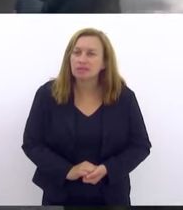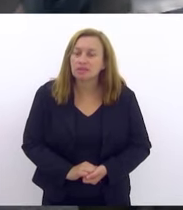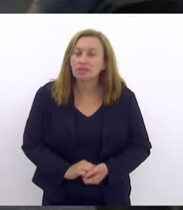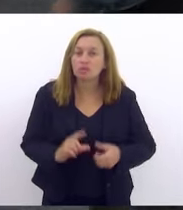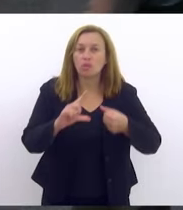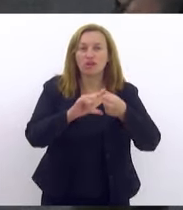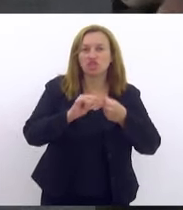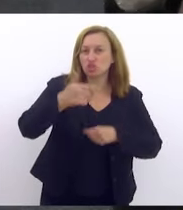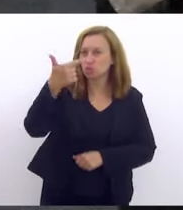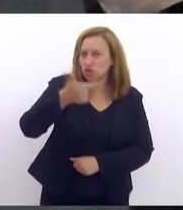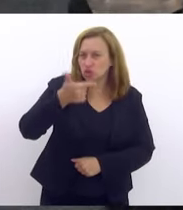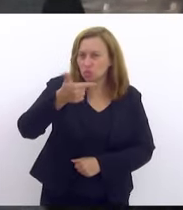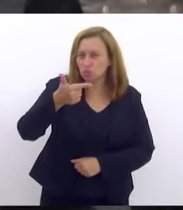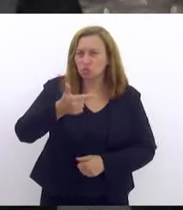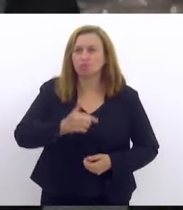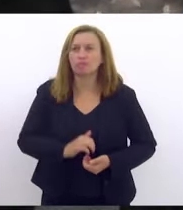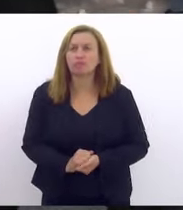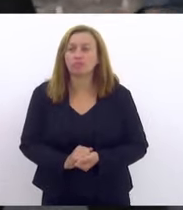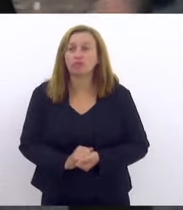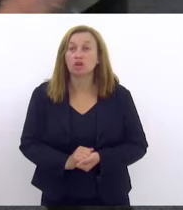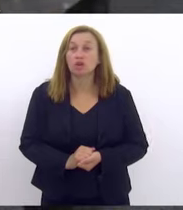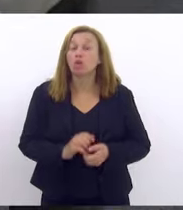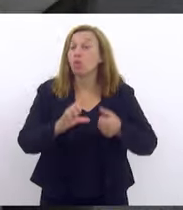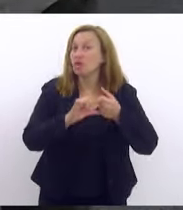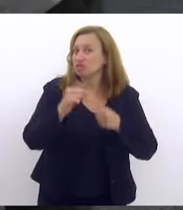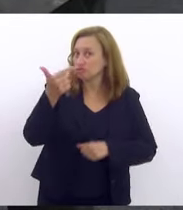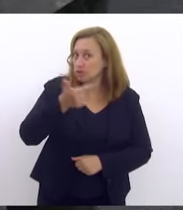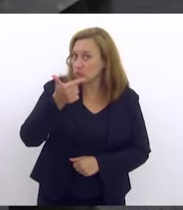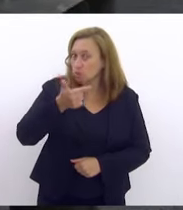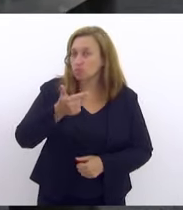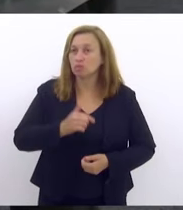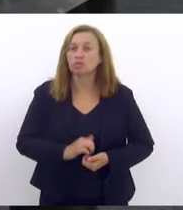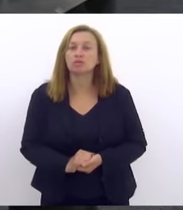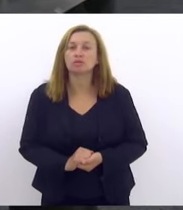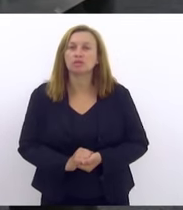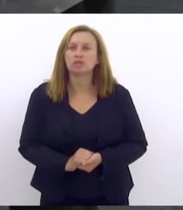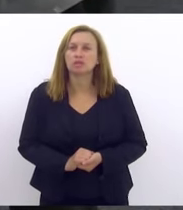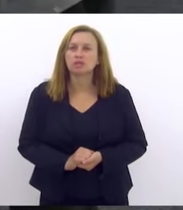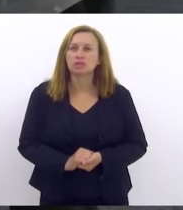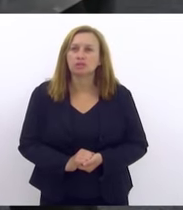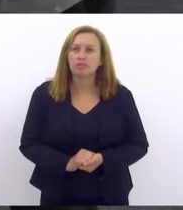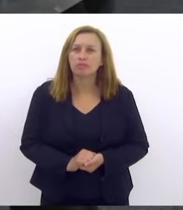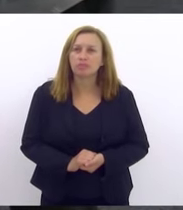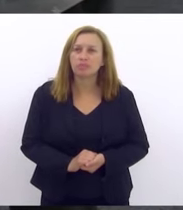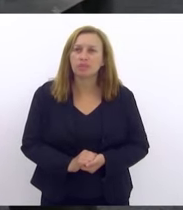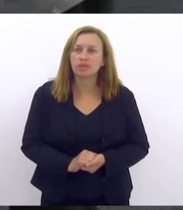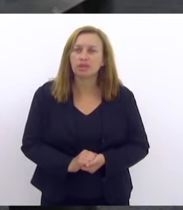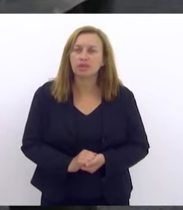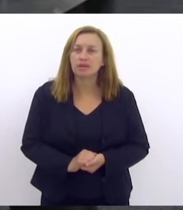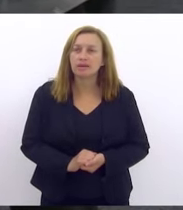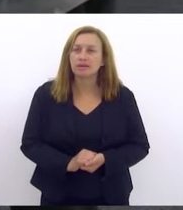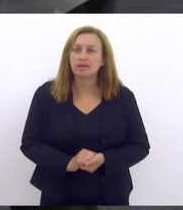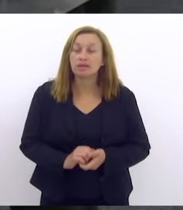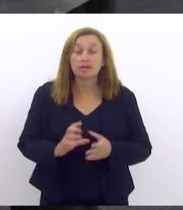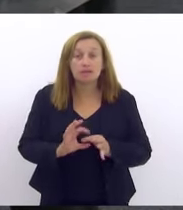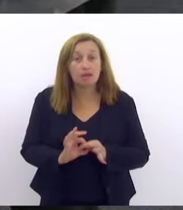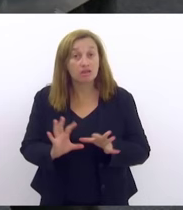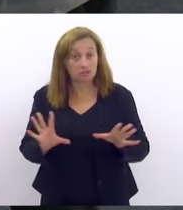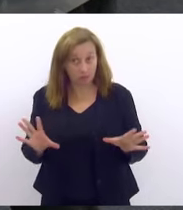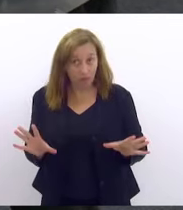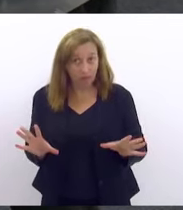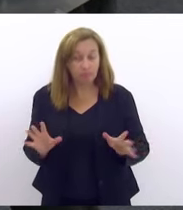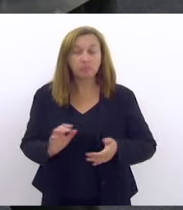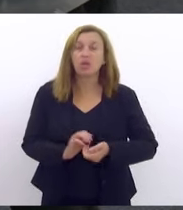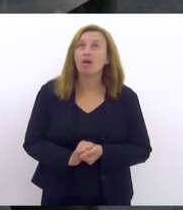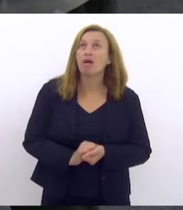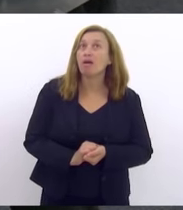artigo 2º. No artigo 2º, ele permitir que